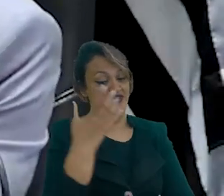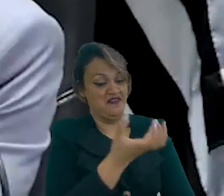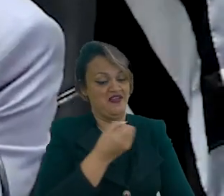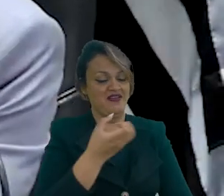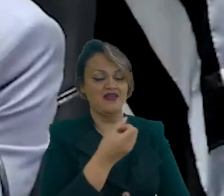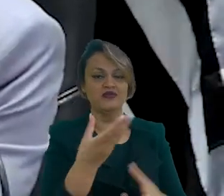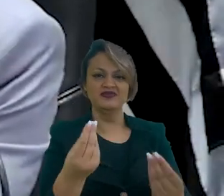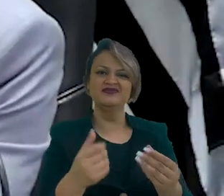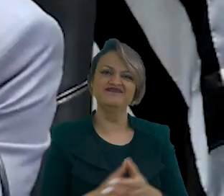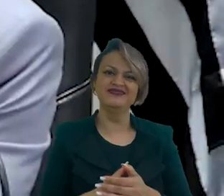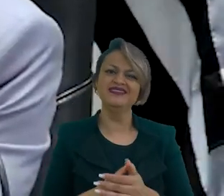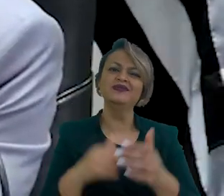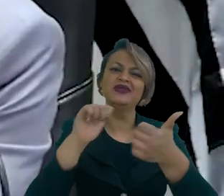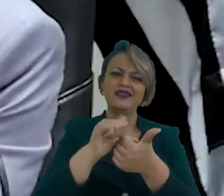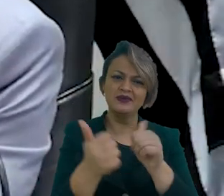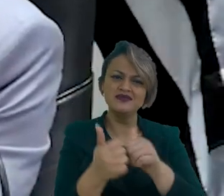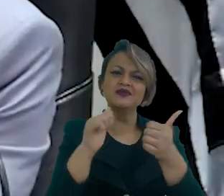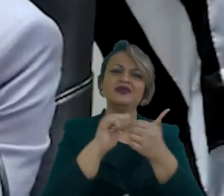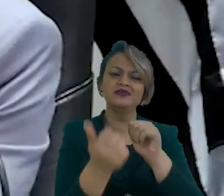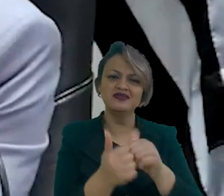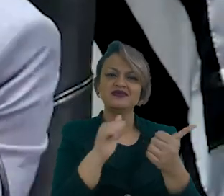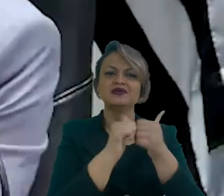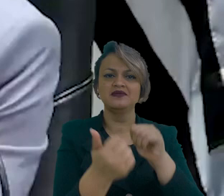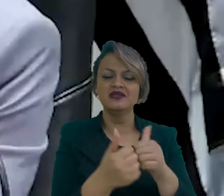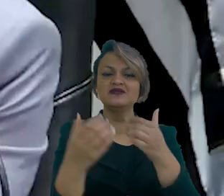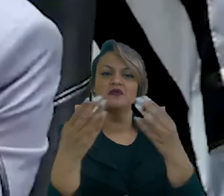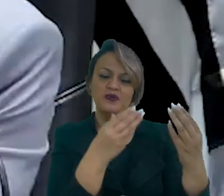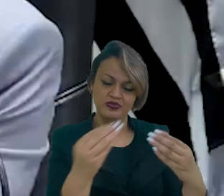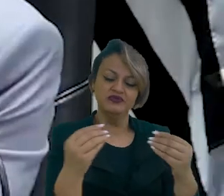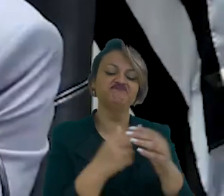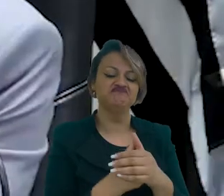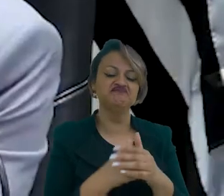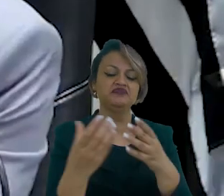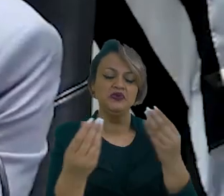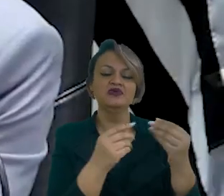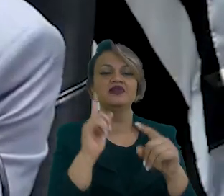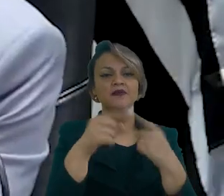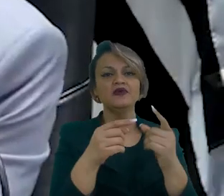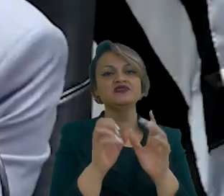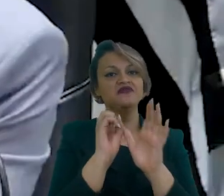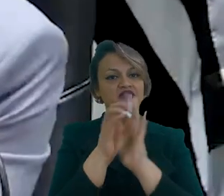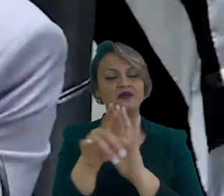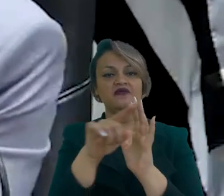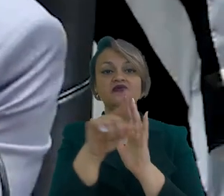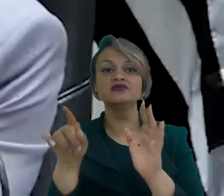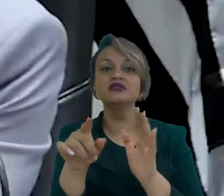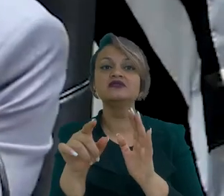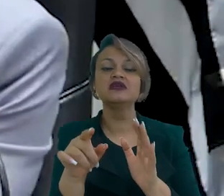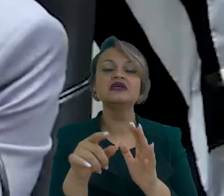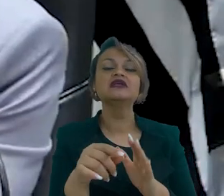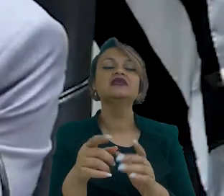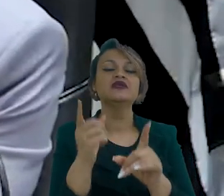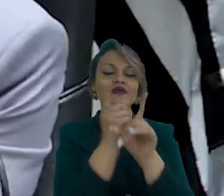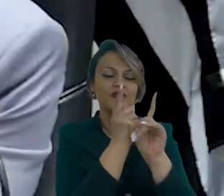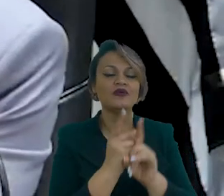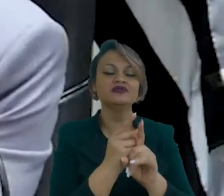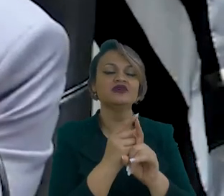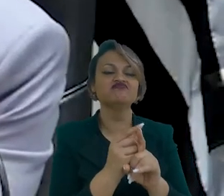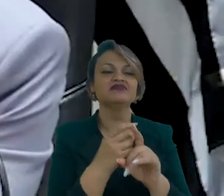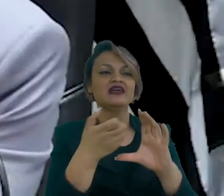nesse sentido os motivos dessas flexibilizações Esse é um trabalho muito bom posso depois passar referência a todos e que